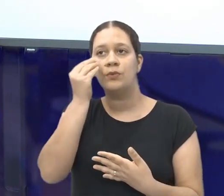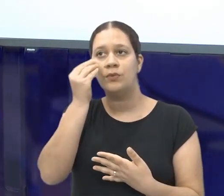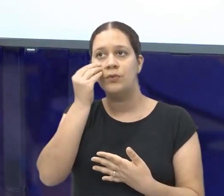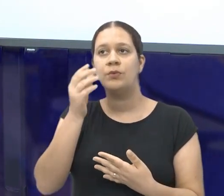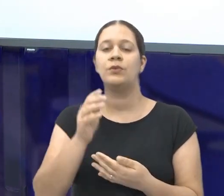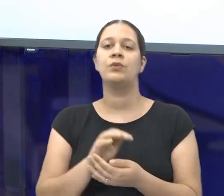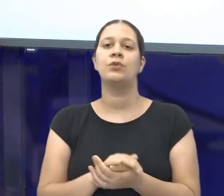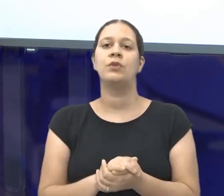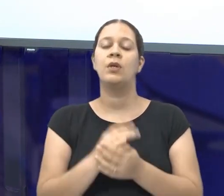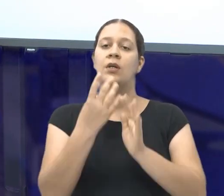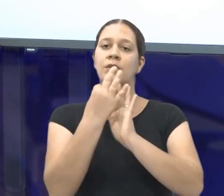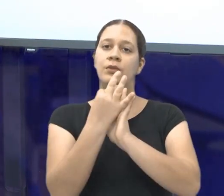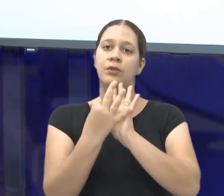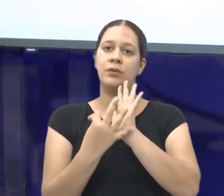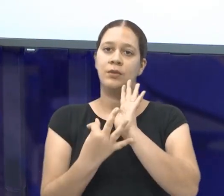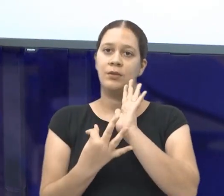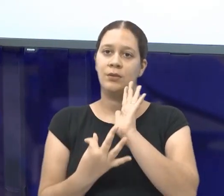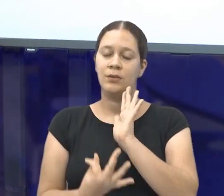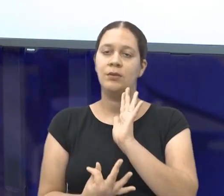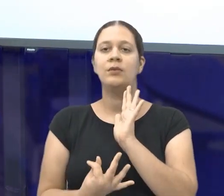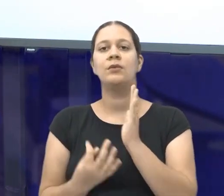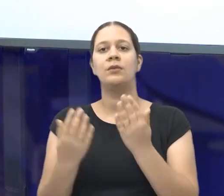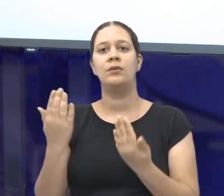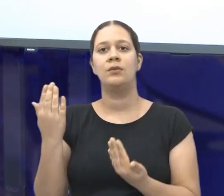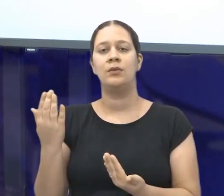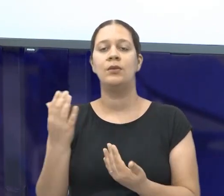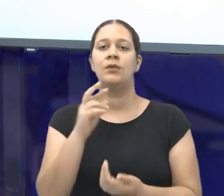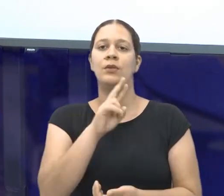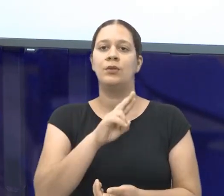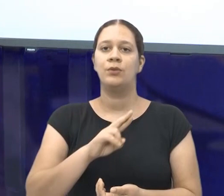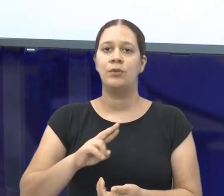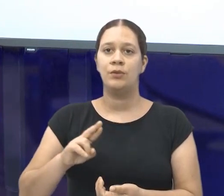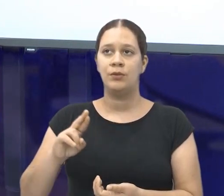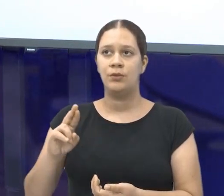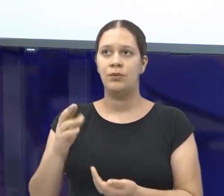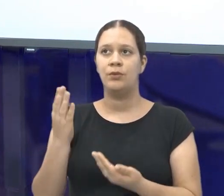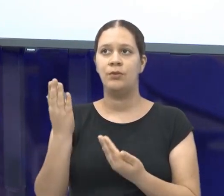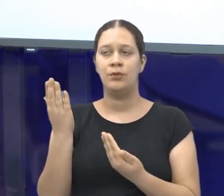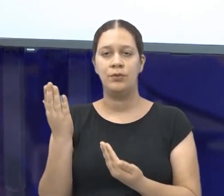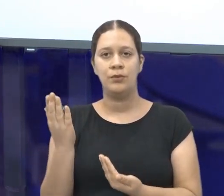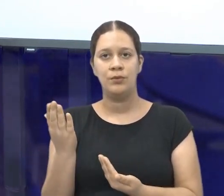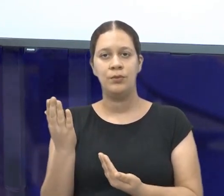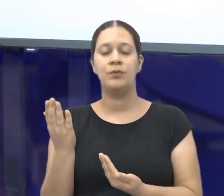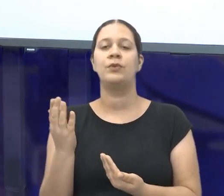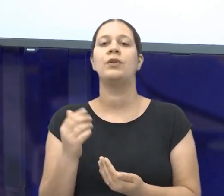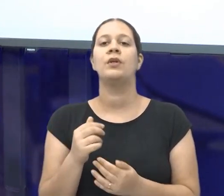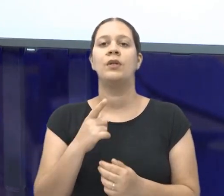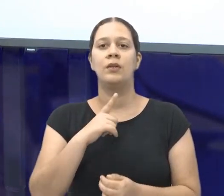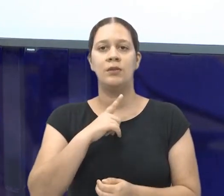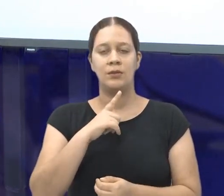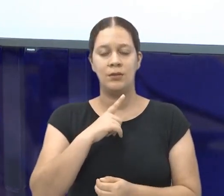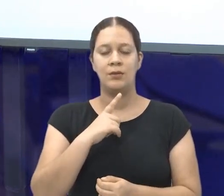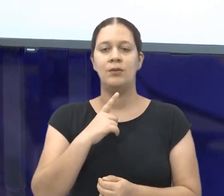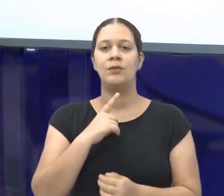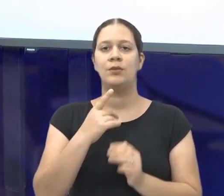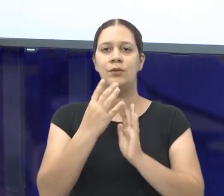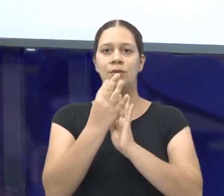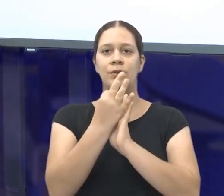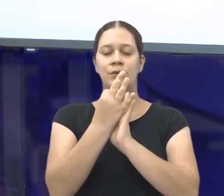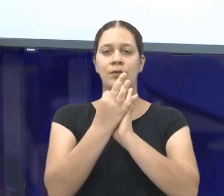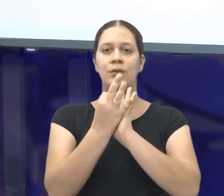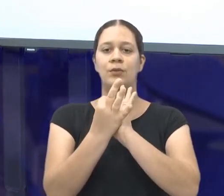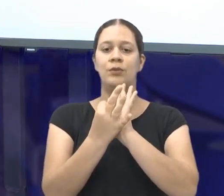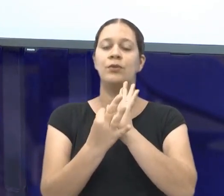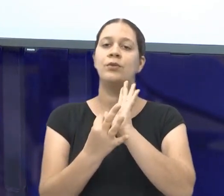quais são os textos sagrados destas religiões. Nós temos aí no seu bloco, temos, né? Confere